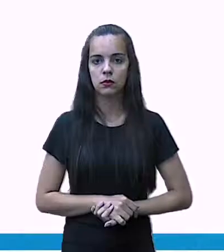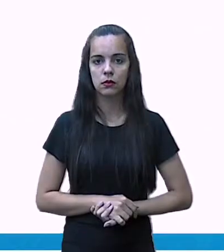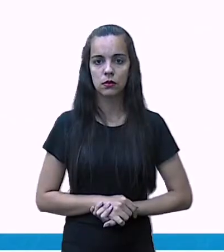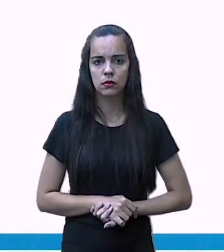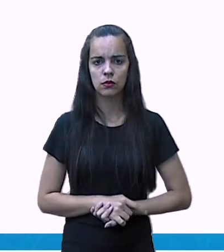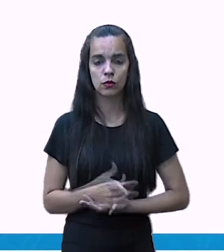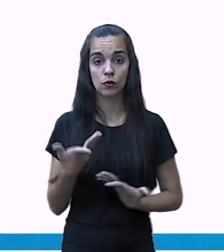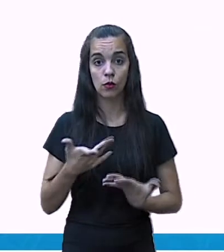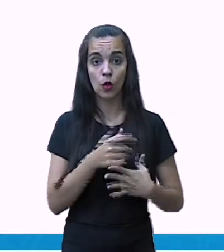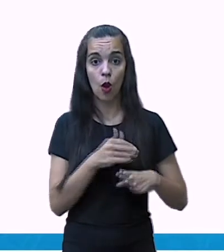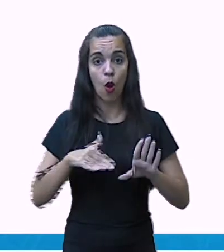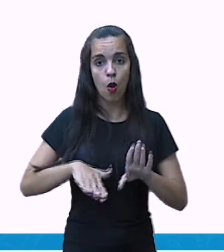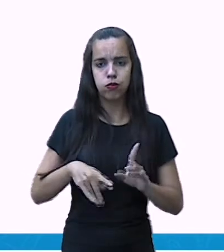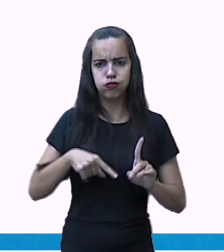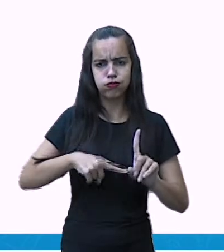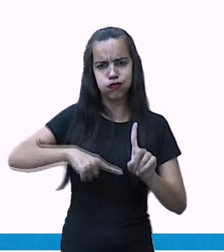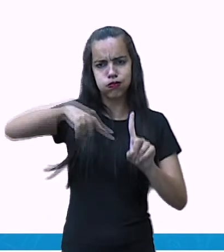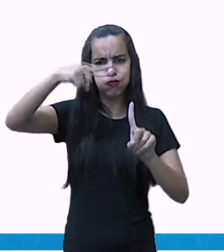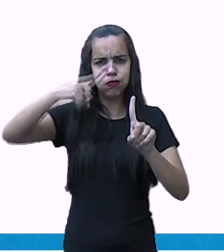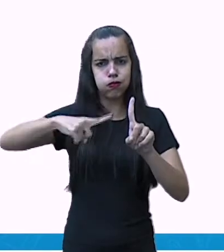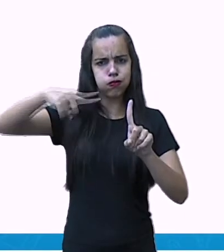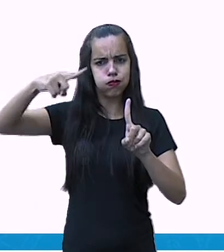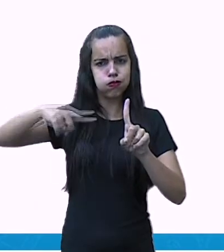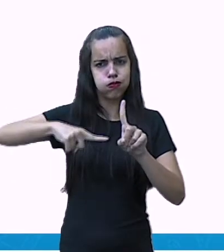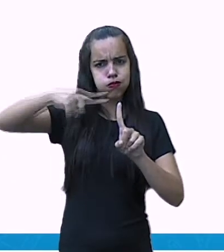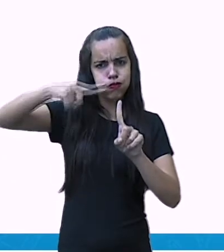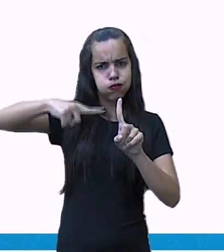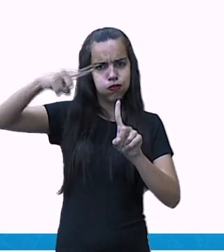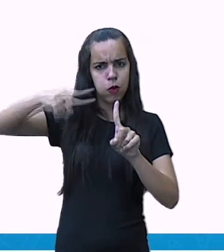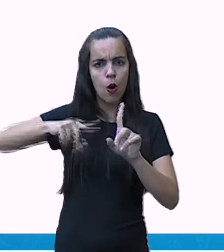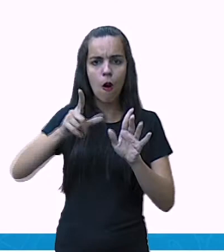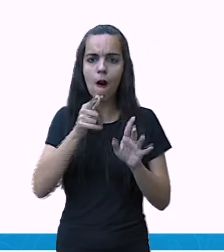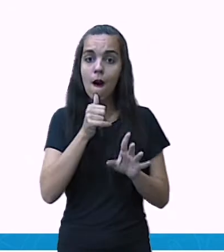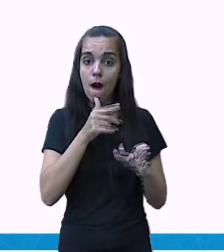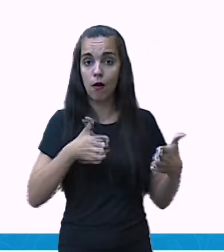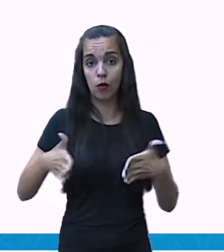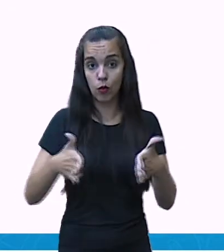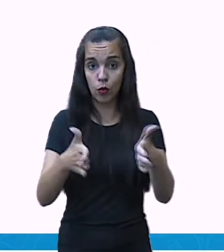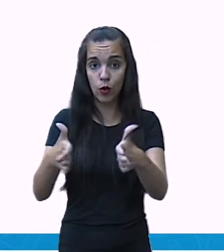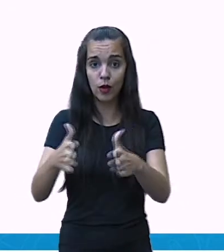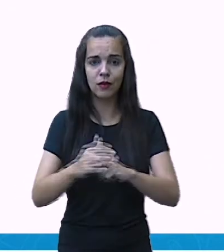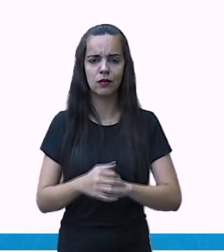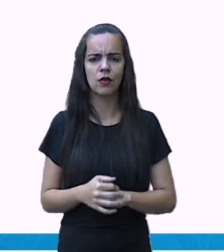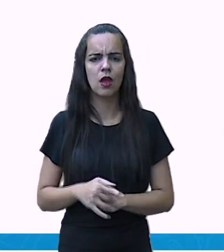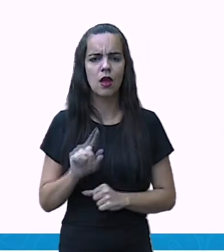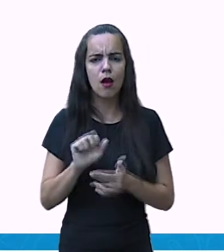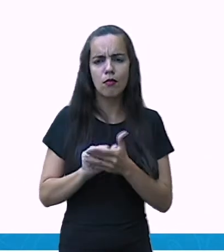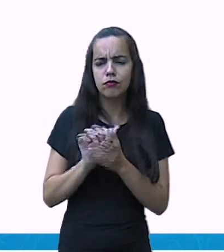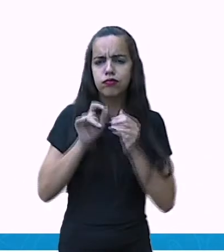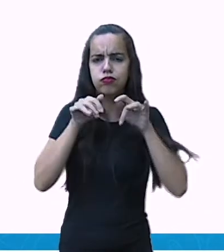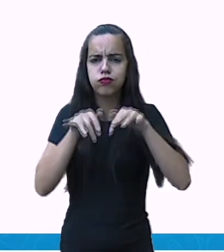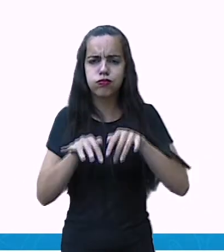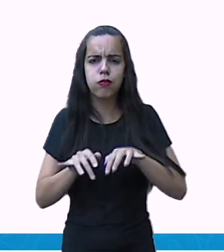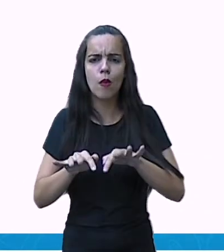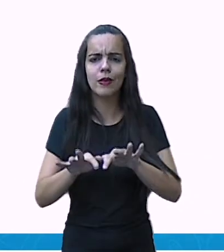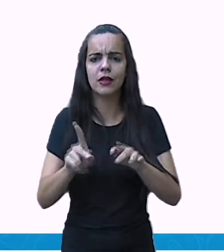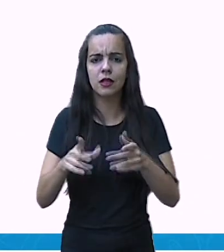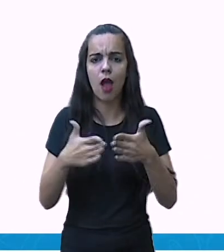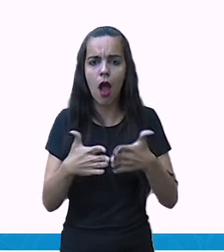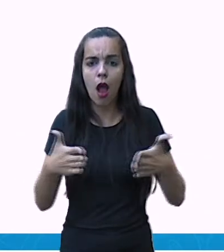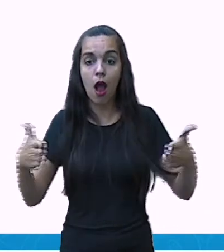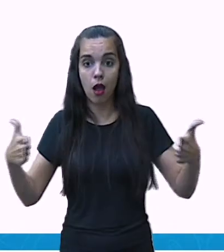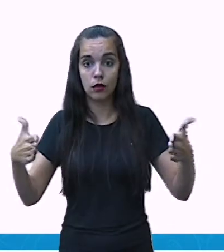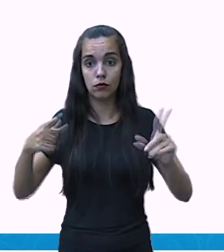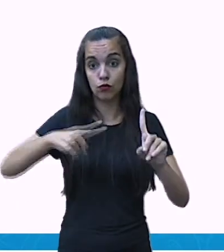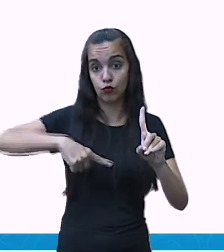O curso e volume de águas do rio, tá? O rio sempre